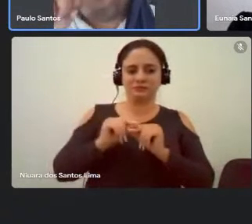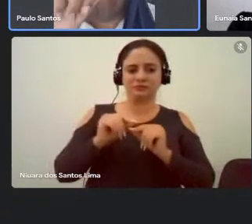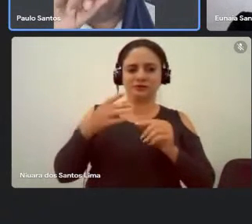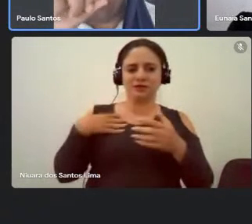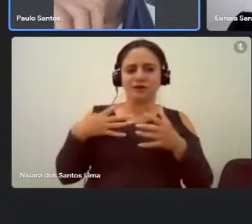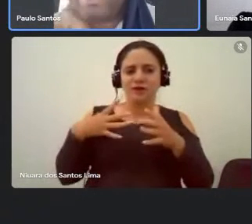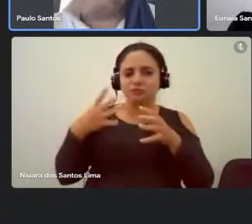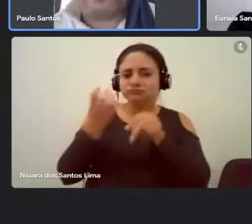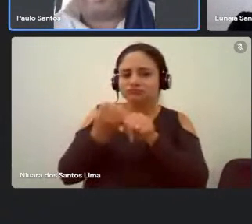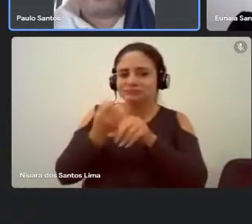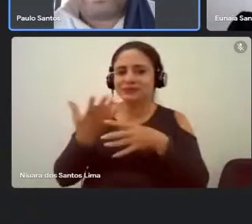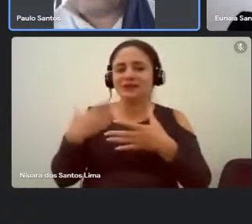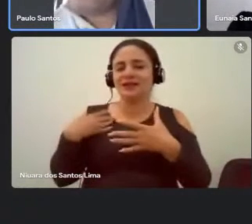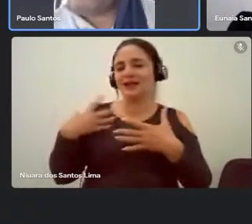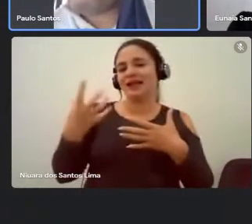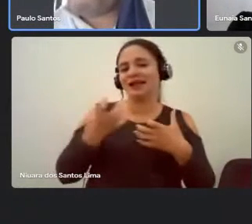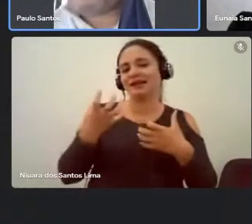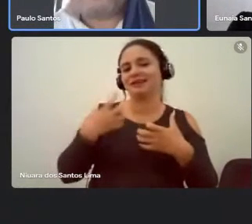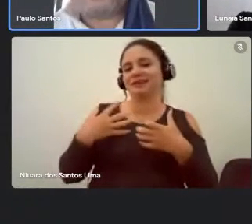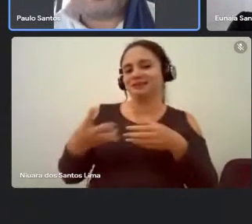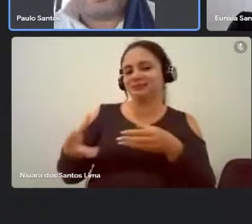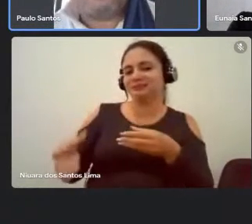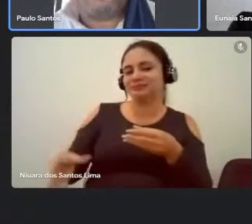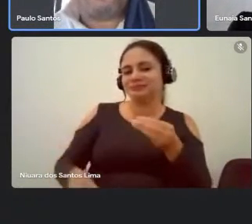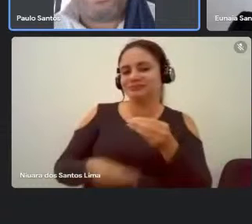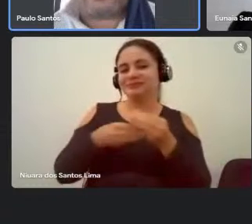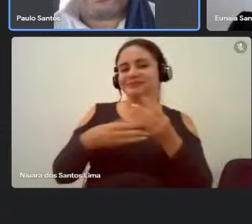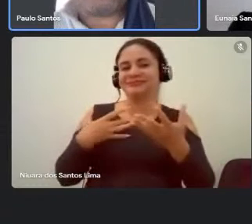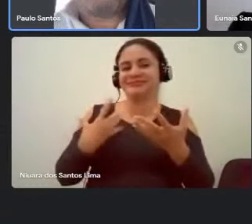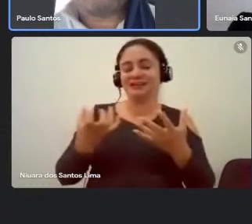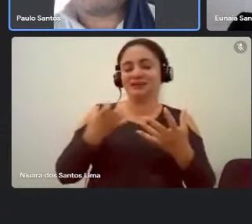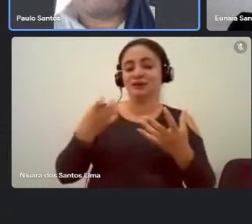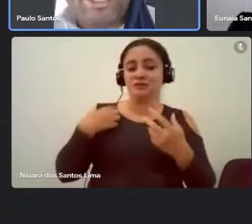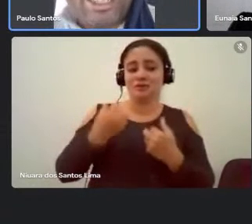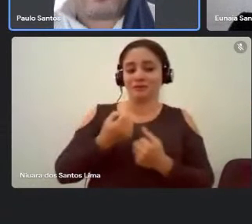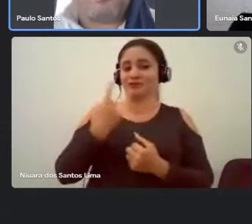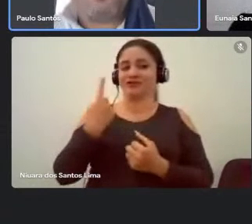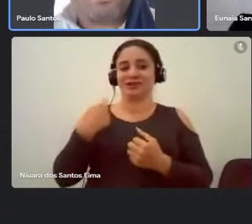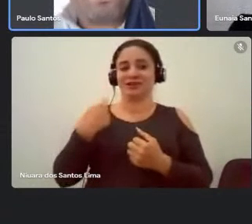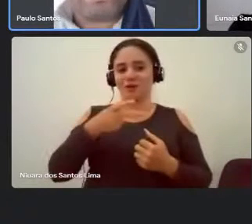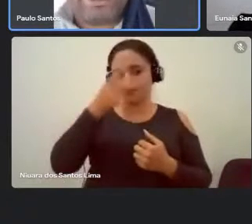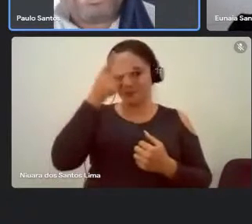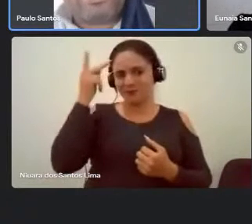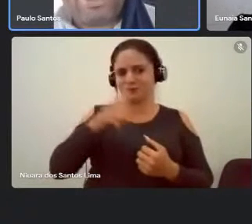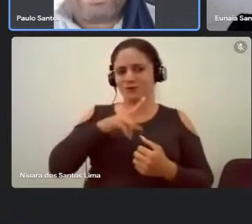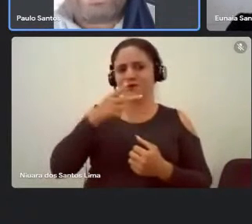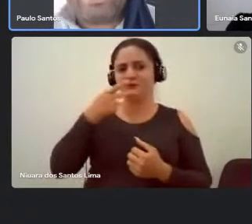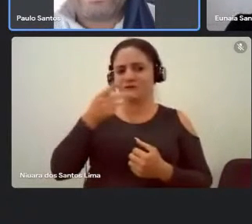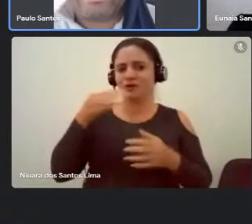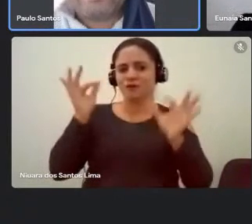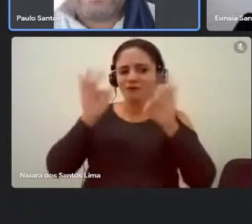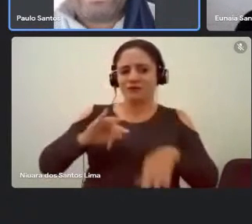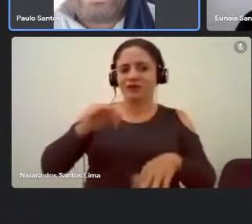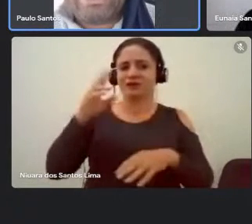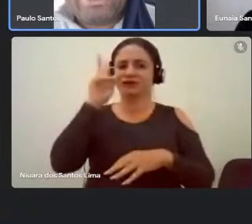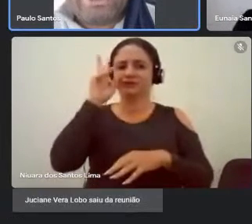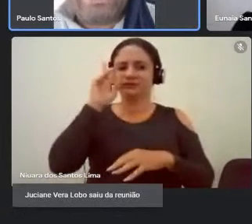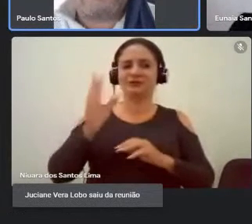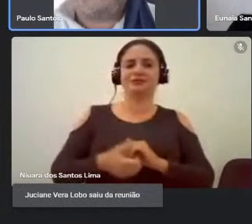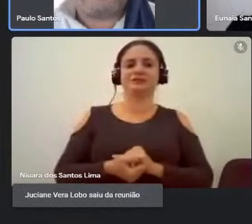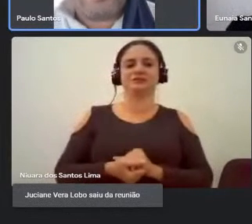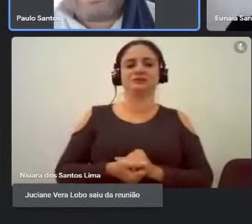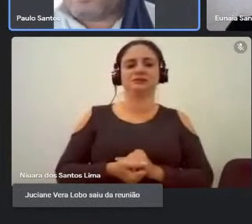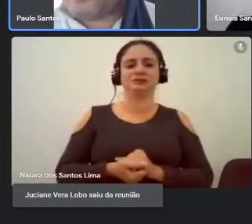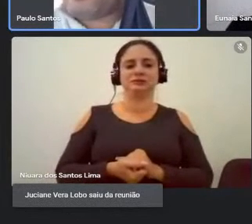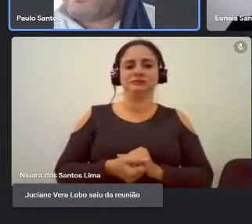adendo? Ainda há pouco vocês falaram que é um negócio muito estranho, as coisas que se dizem nos finais da história, né?